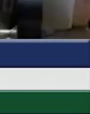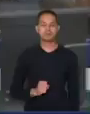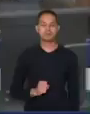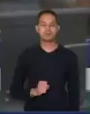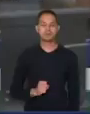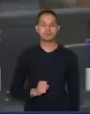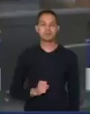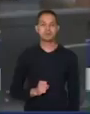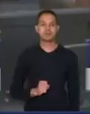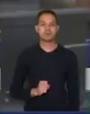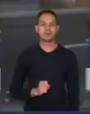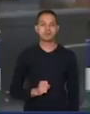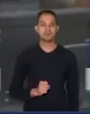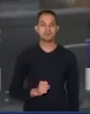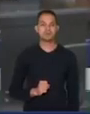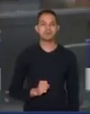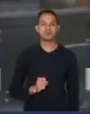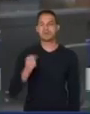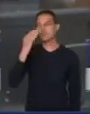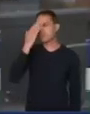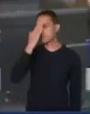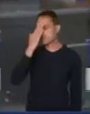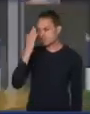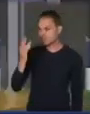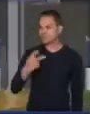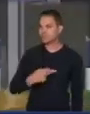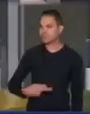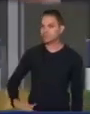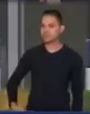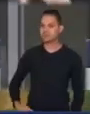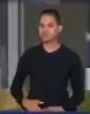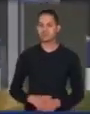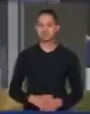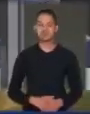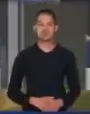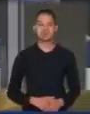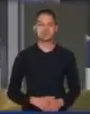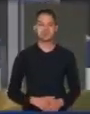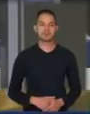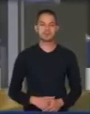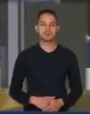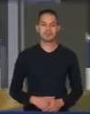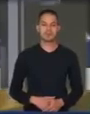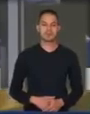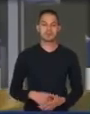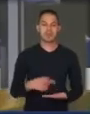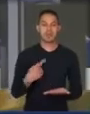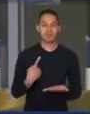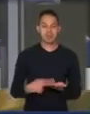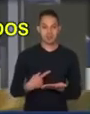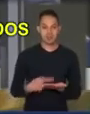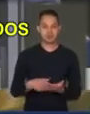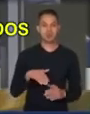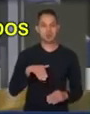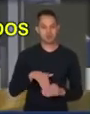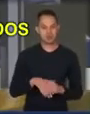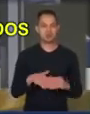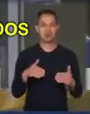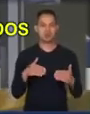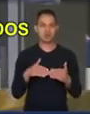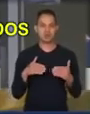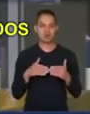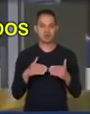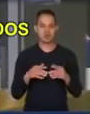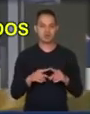Jordi. Obrigado, senhor presidente. Obviamente que esse acordo encaminha favoravelmente, mas ouvindo aqui